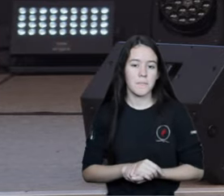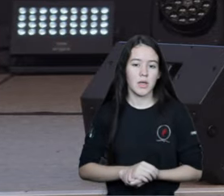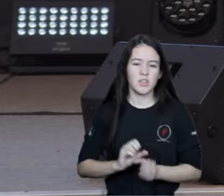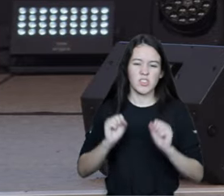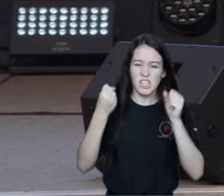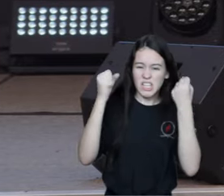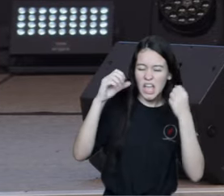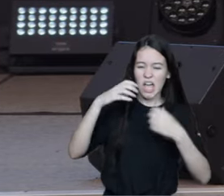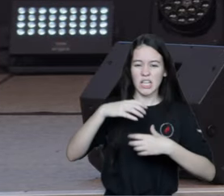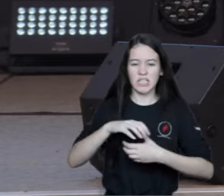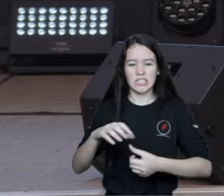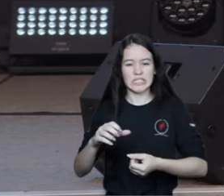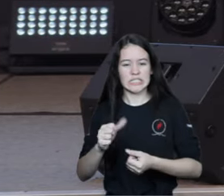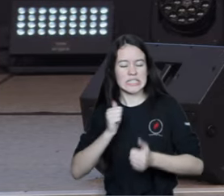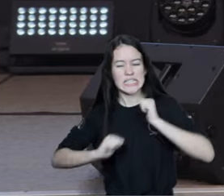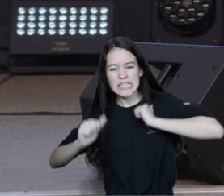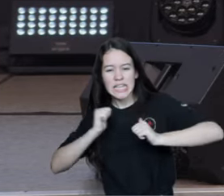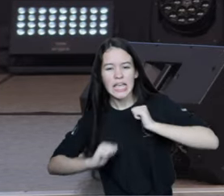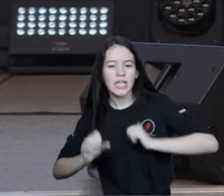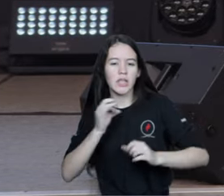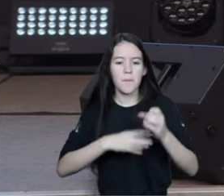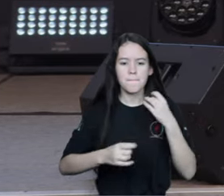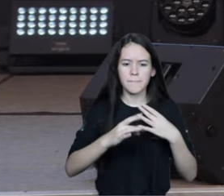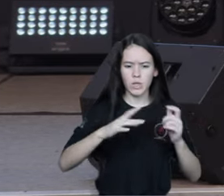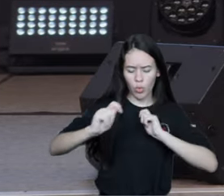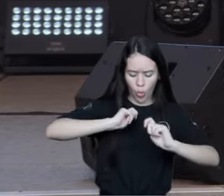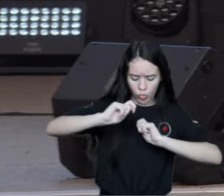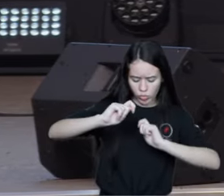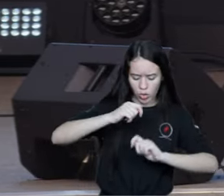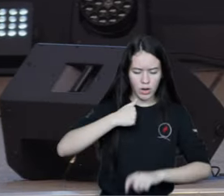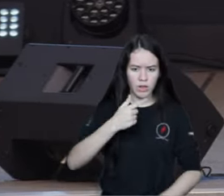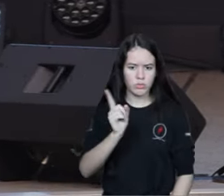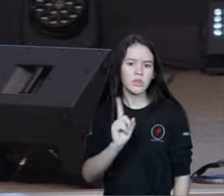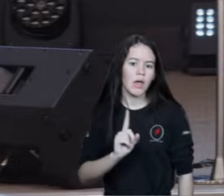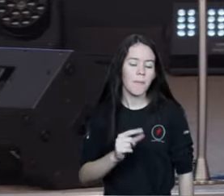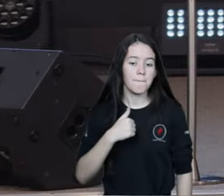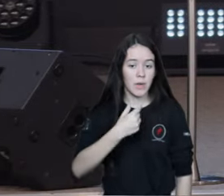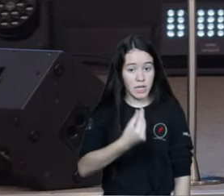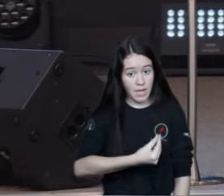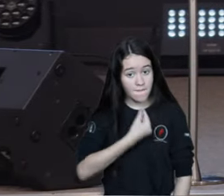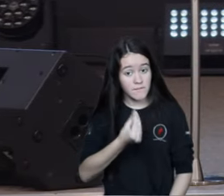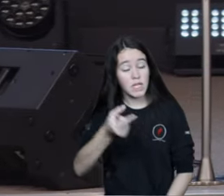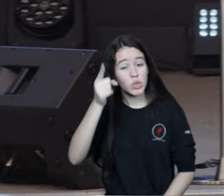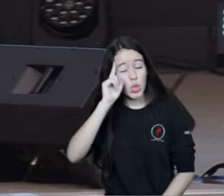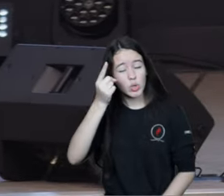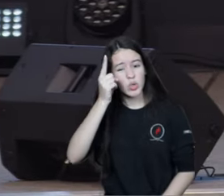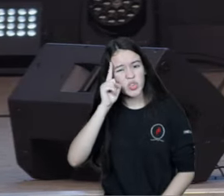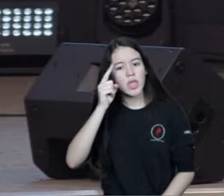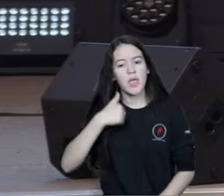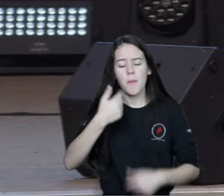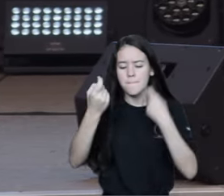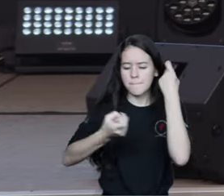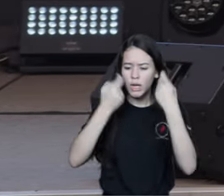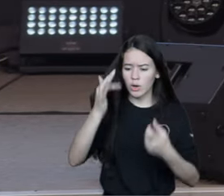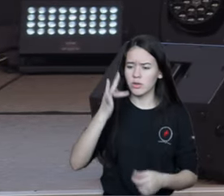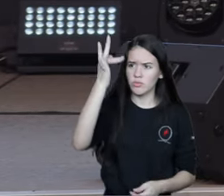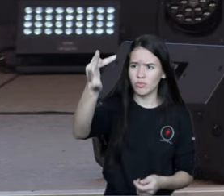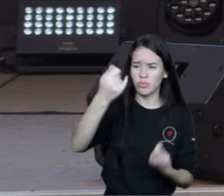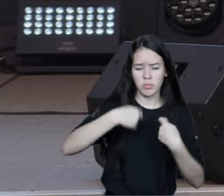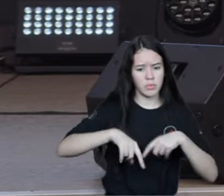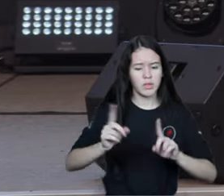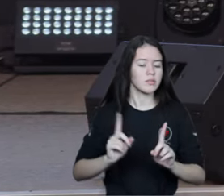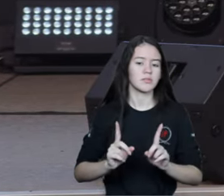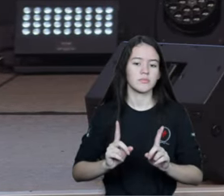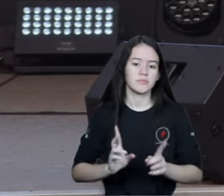para que a ansiedade para que o medo não me domina para que eu Viva cada dia não fique preocupado pelo dia de